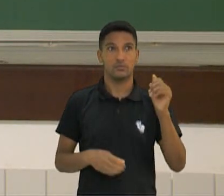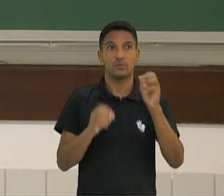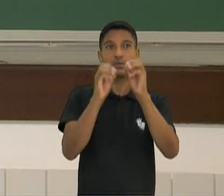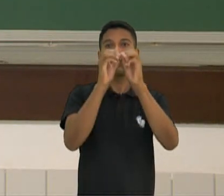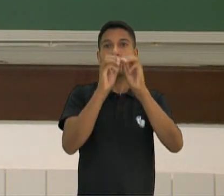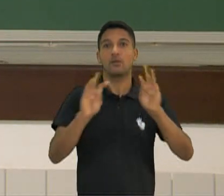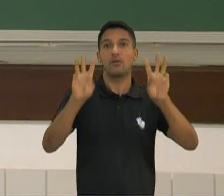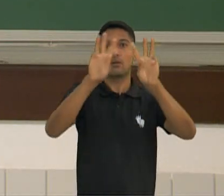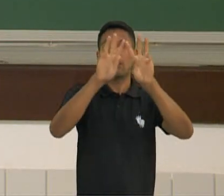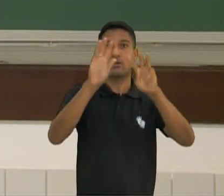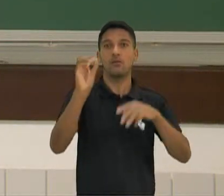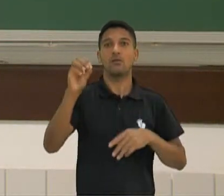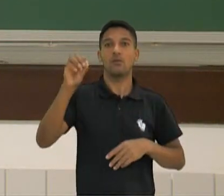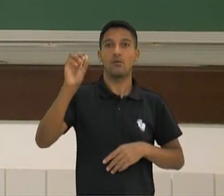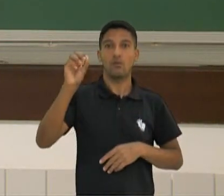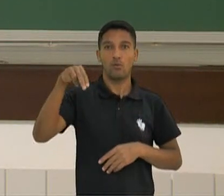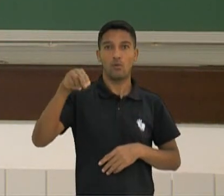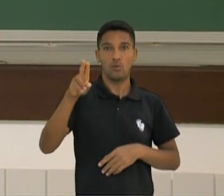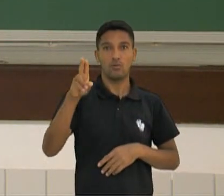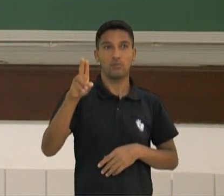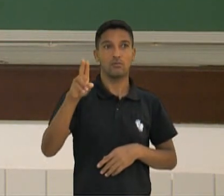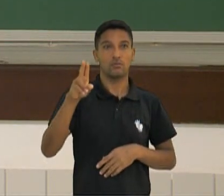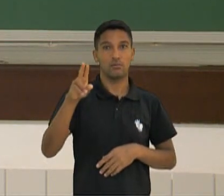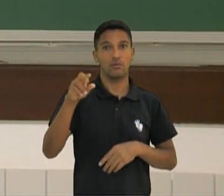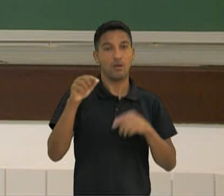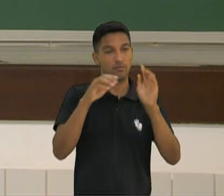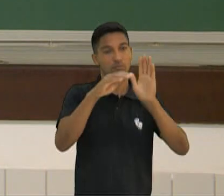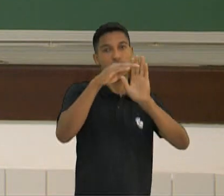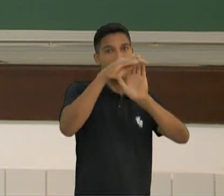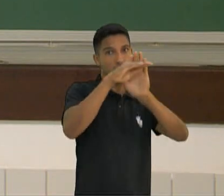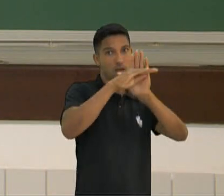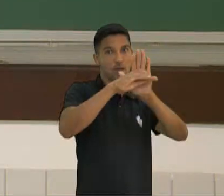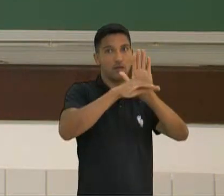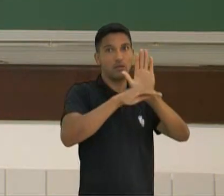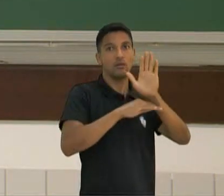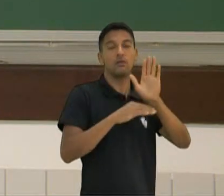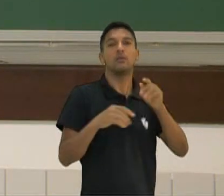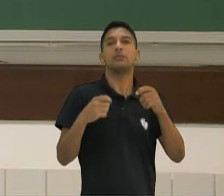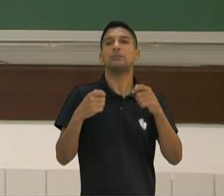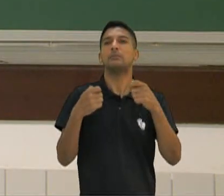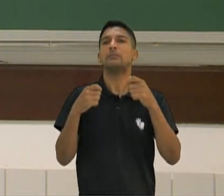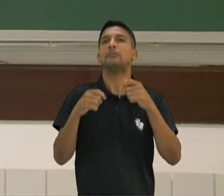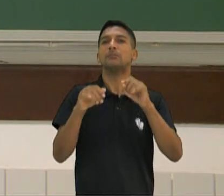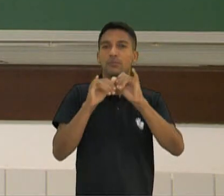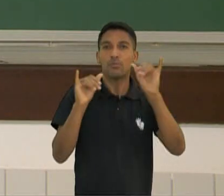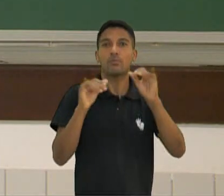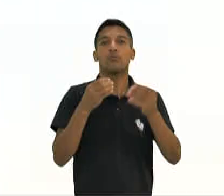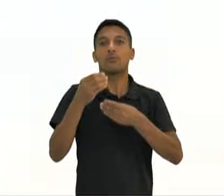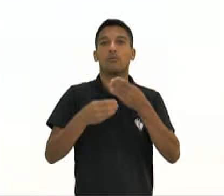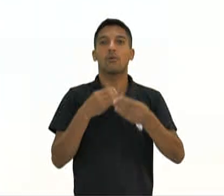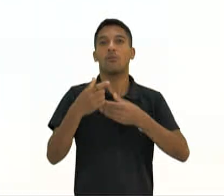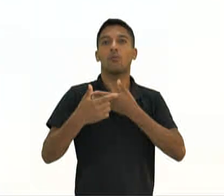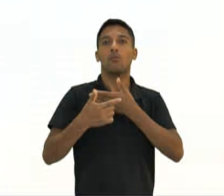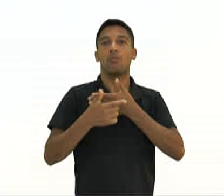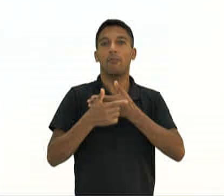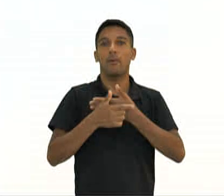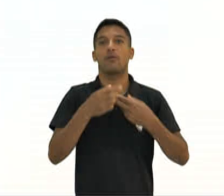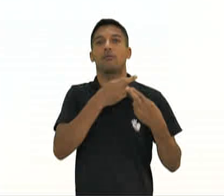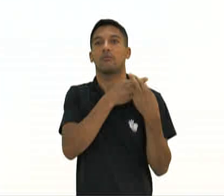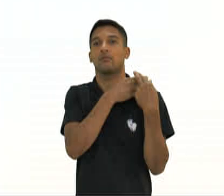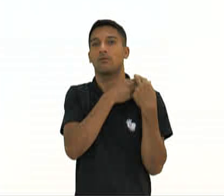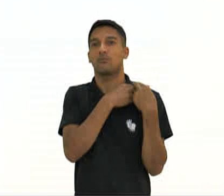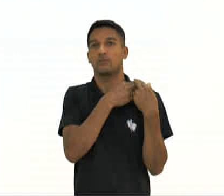precisamos entender o papel do cidadão dentro da reciclagem. Não é diferente no mundo, não tem a diferença de